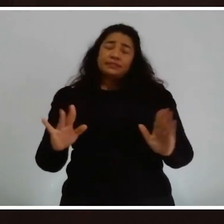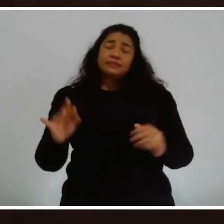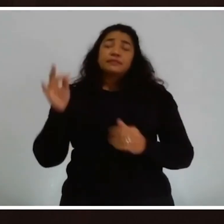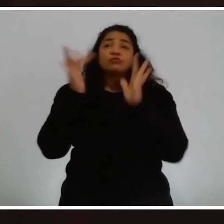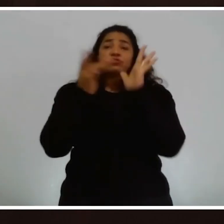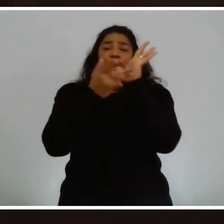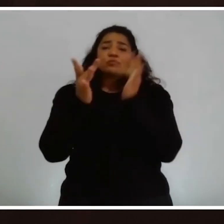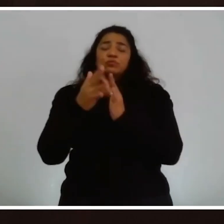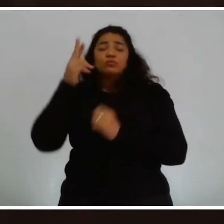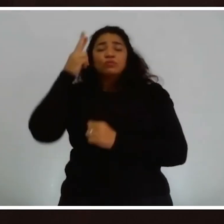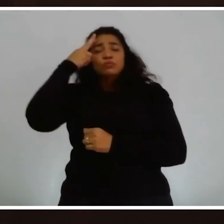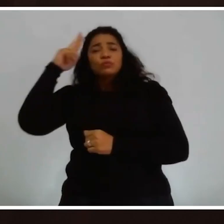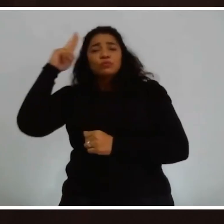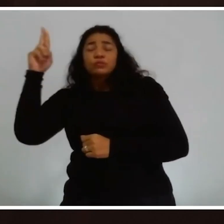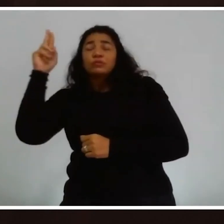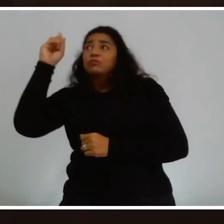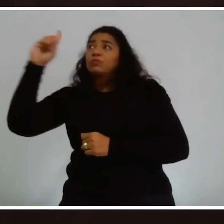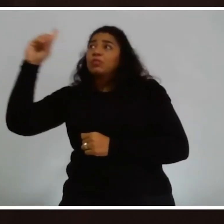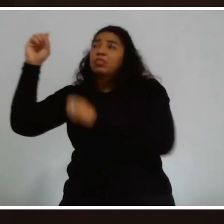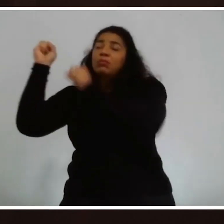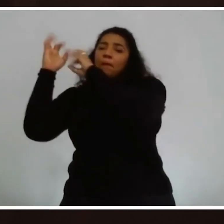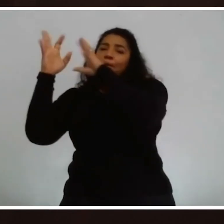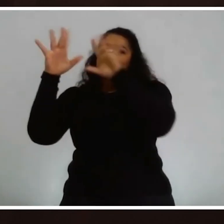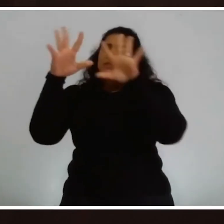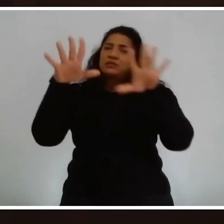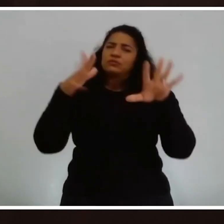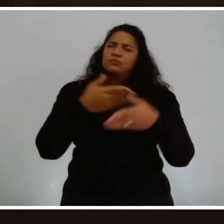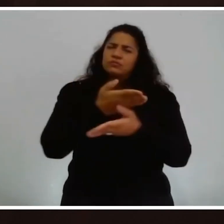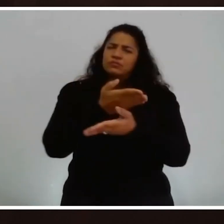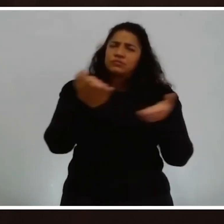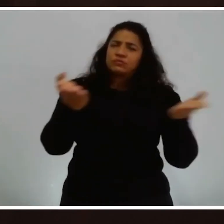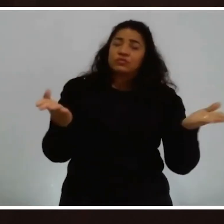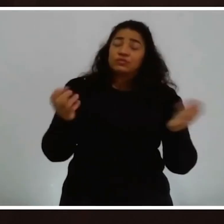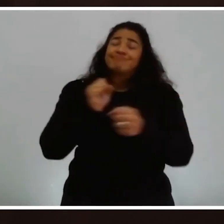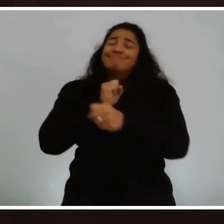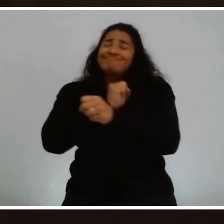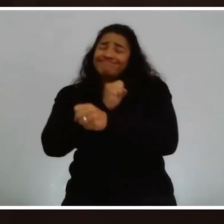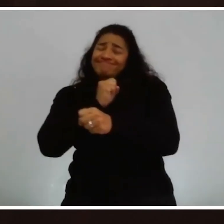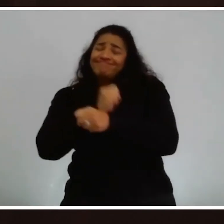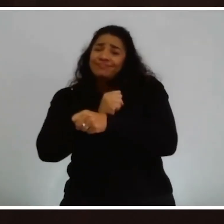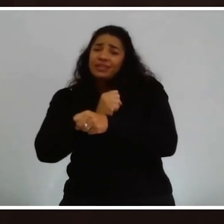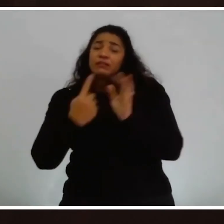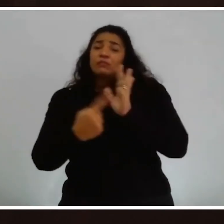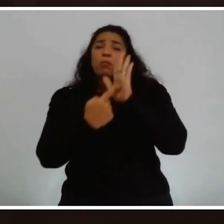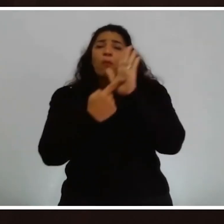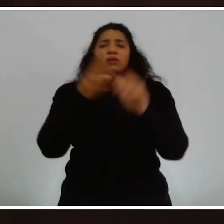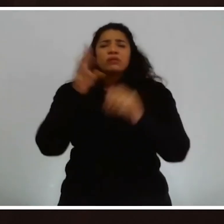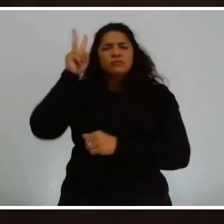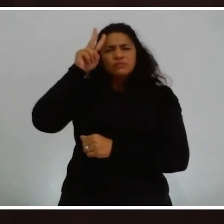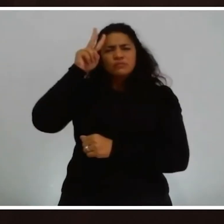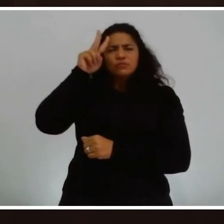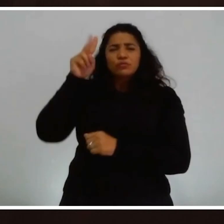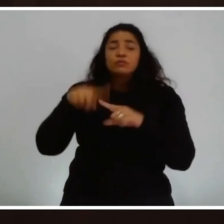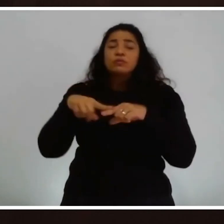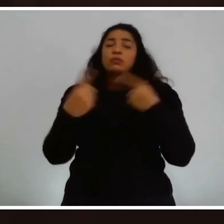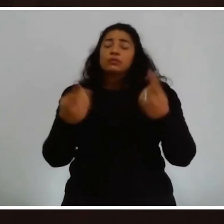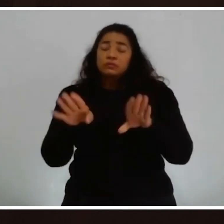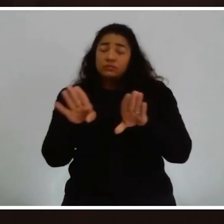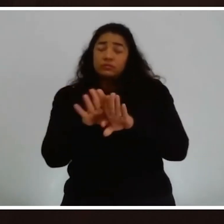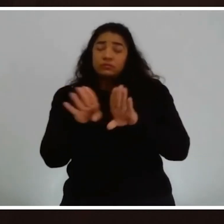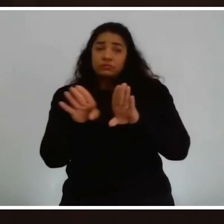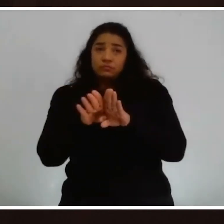ter dado uma contextualização histórica, mas ao mesmo tempo do lado espiritual, ver todas